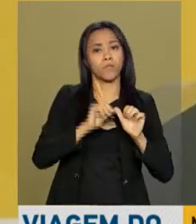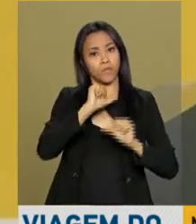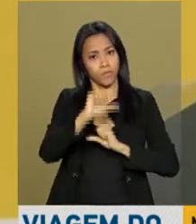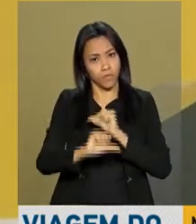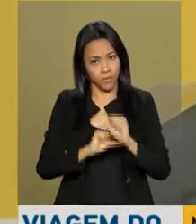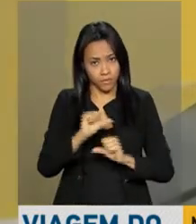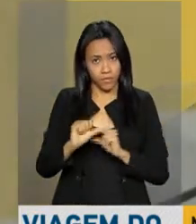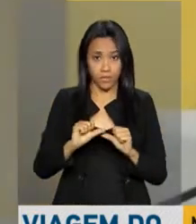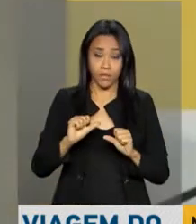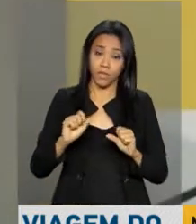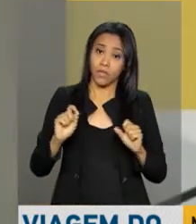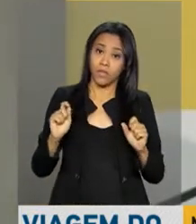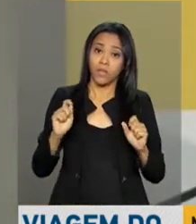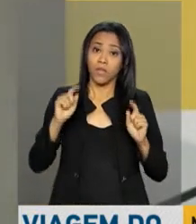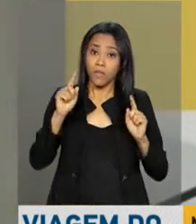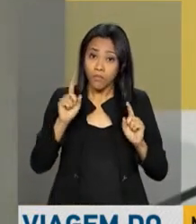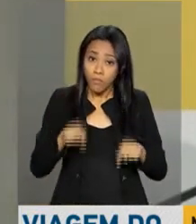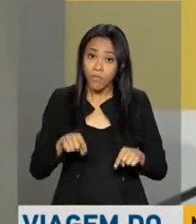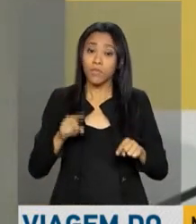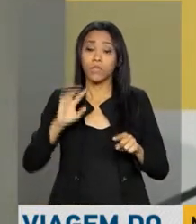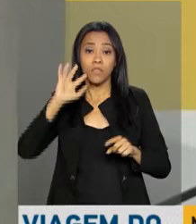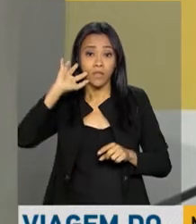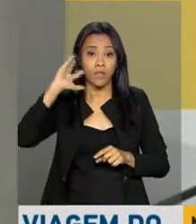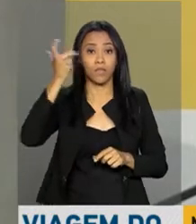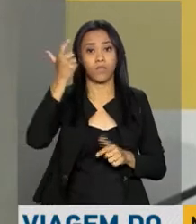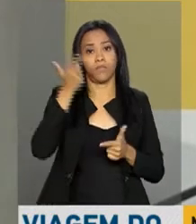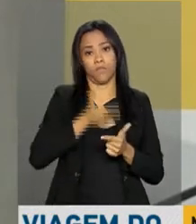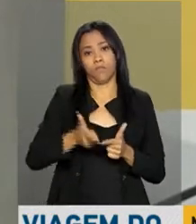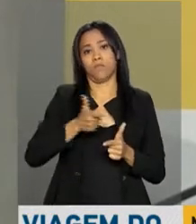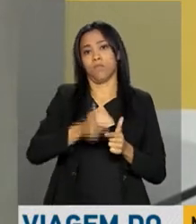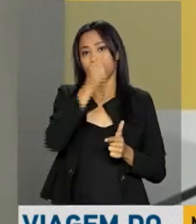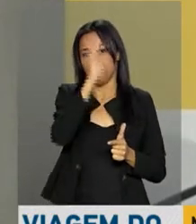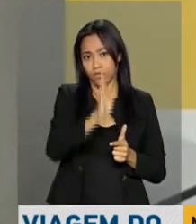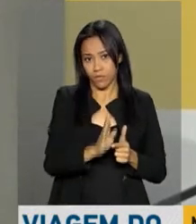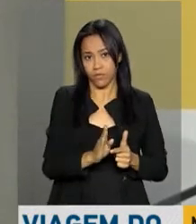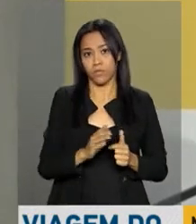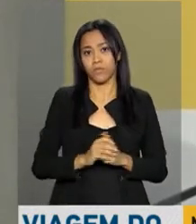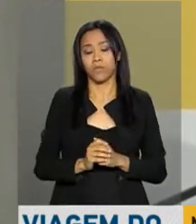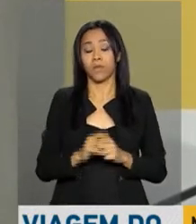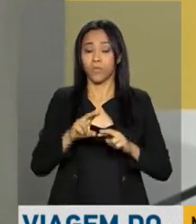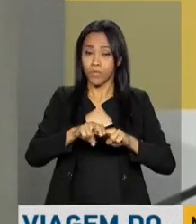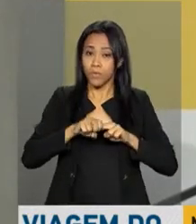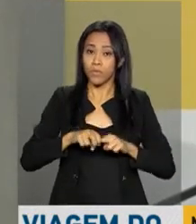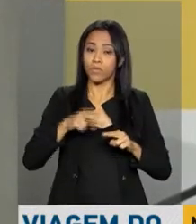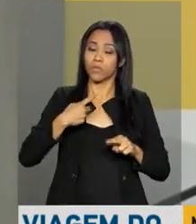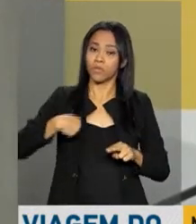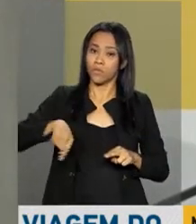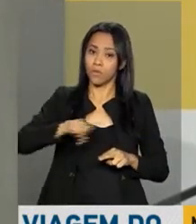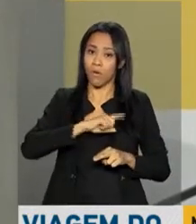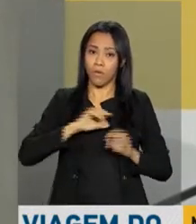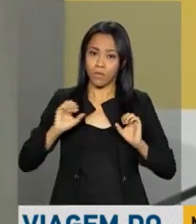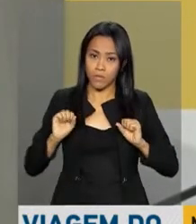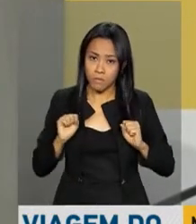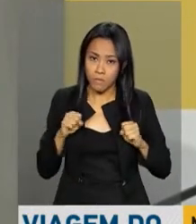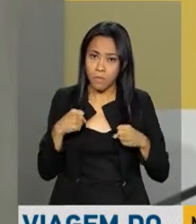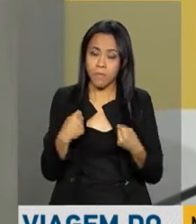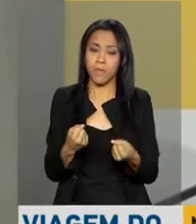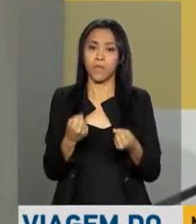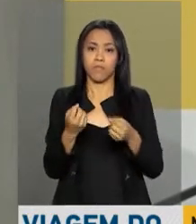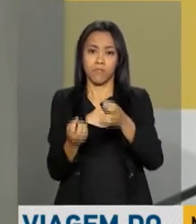raiz deste problema daí o nosso empenho em criar as condições